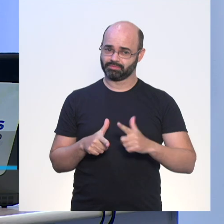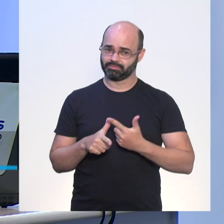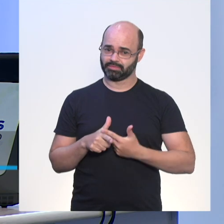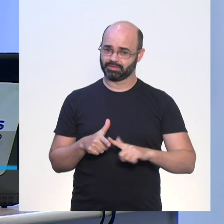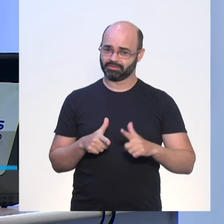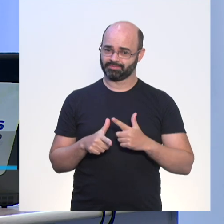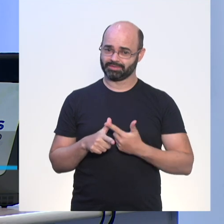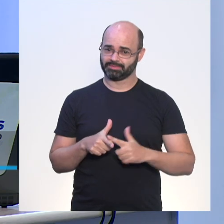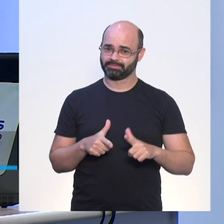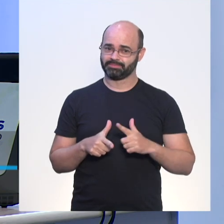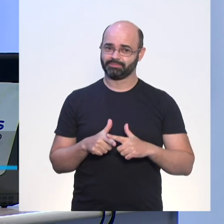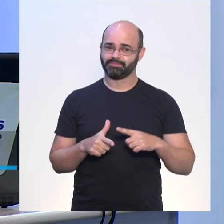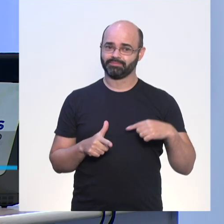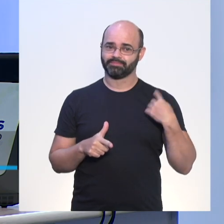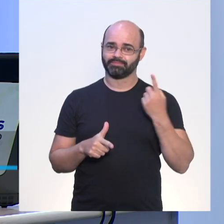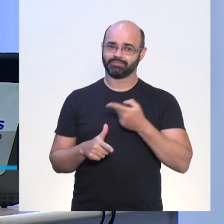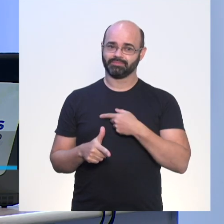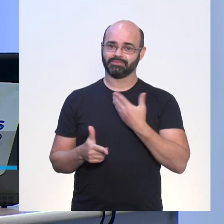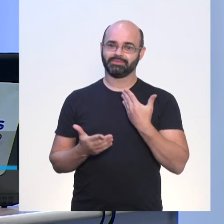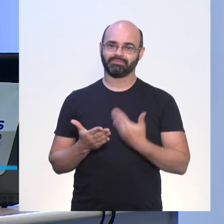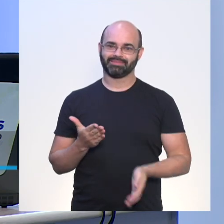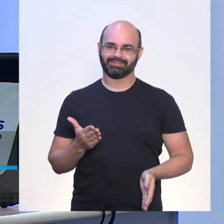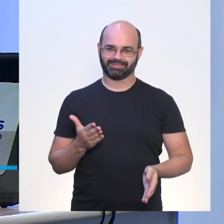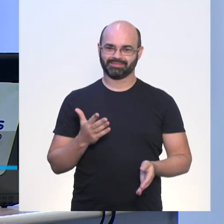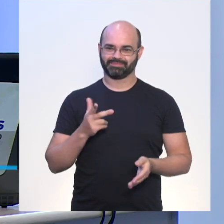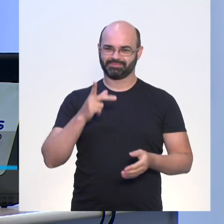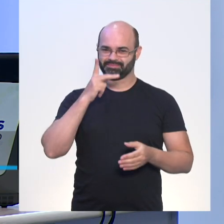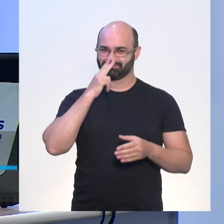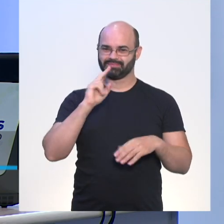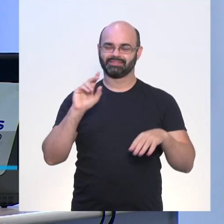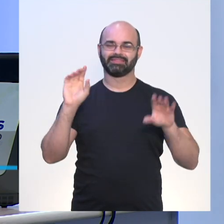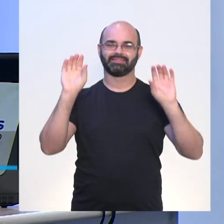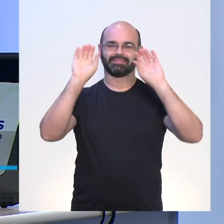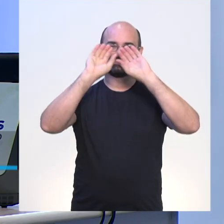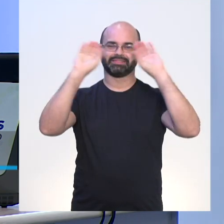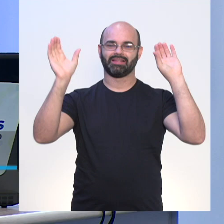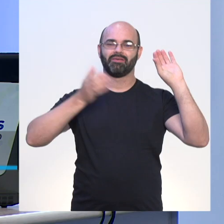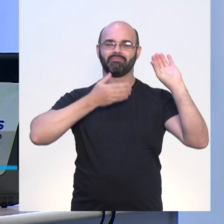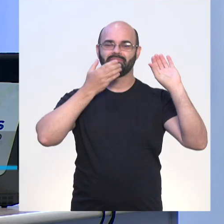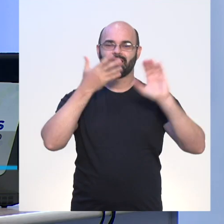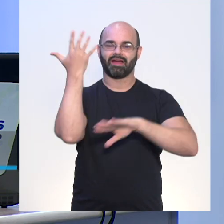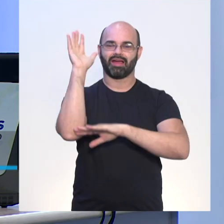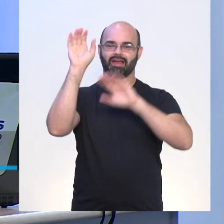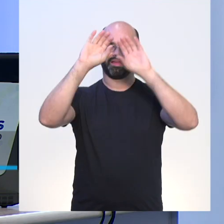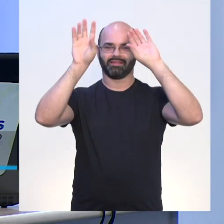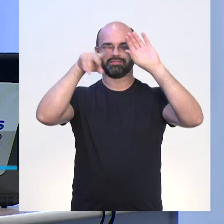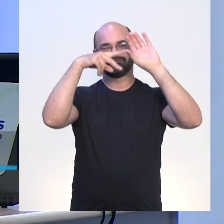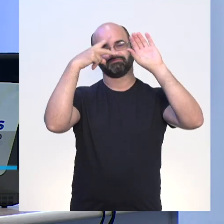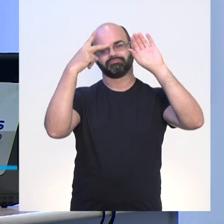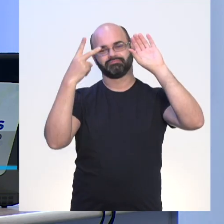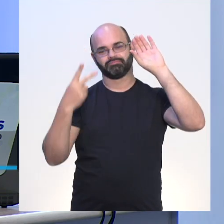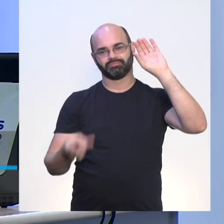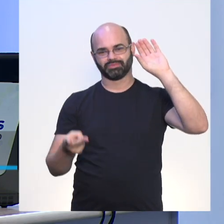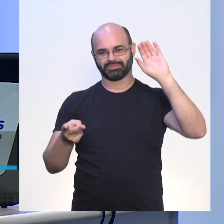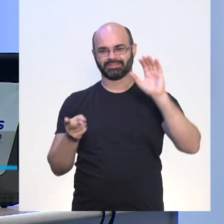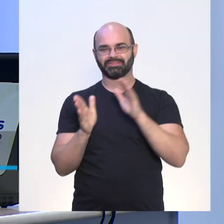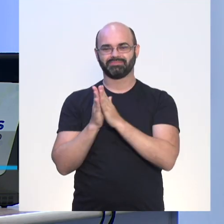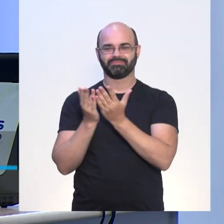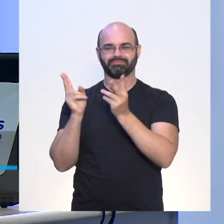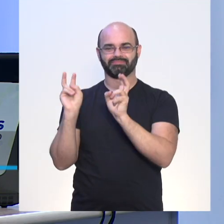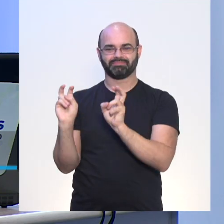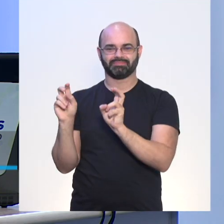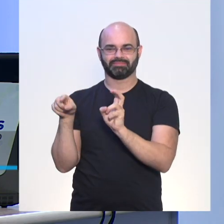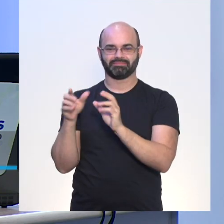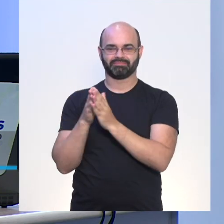vive, né, a gente perdeu, a gente caiu, né, do paraíso, daí ele usa a figura da queda bíblica, né? A gente caiu